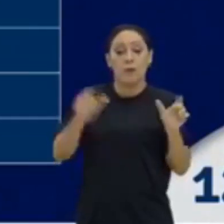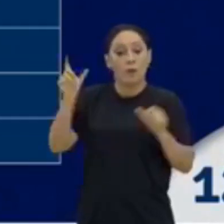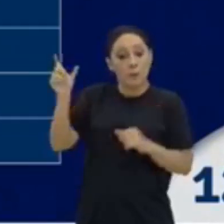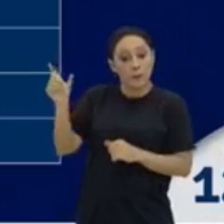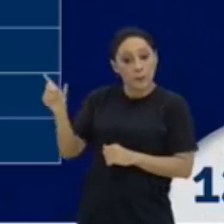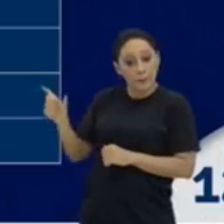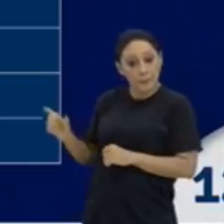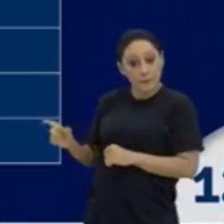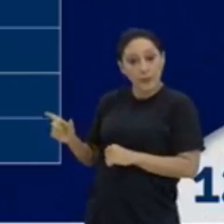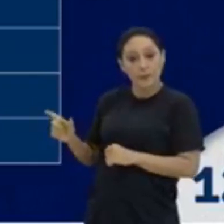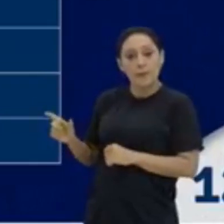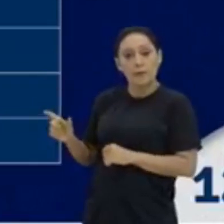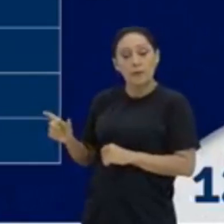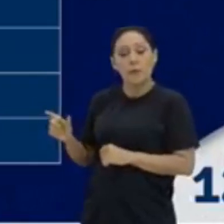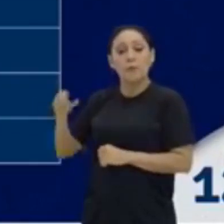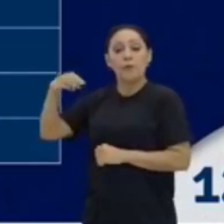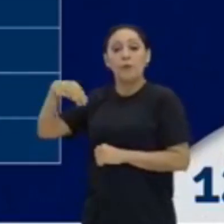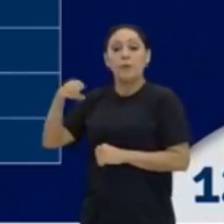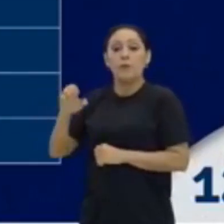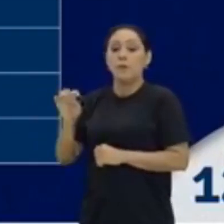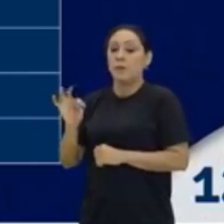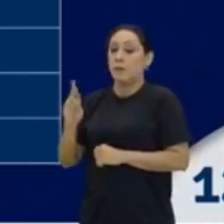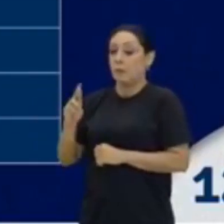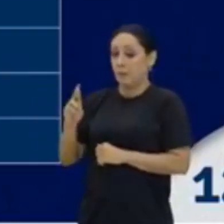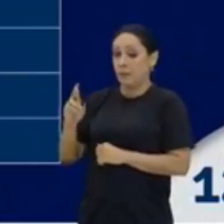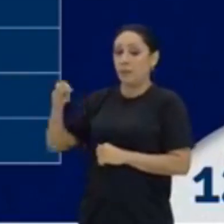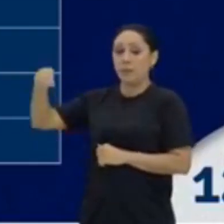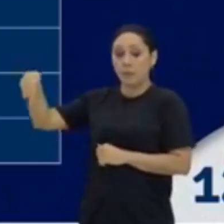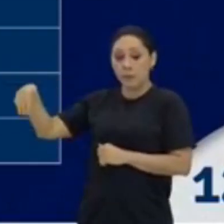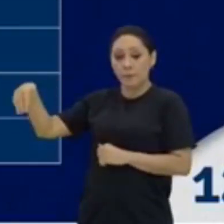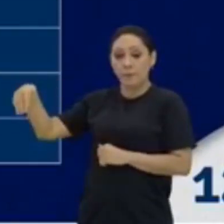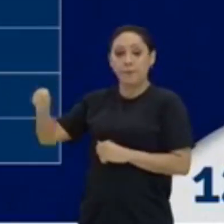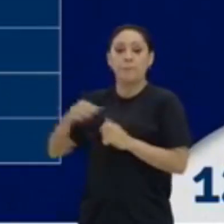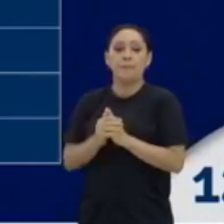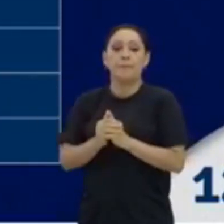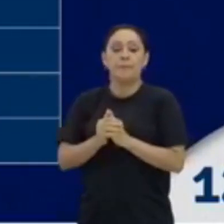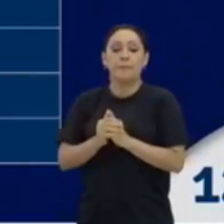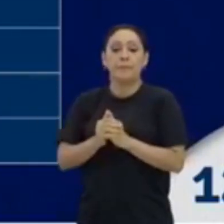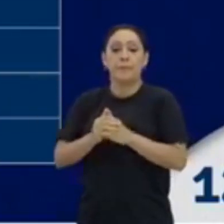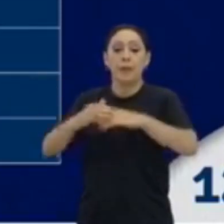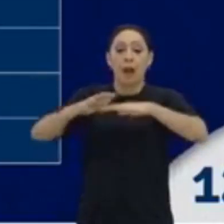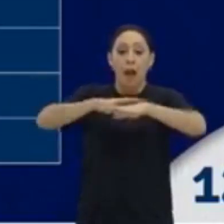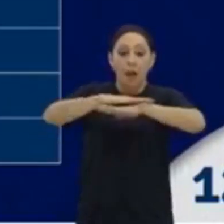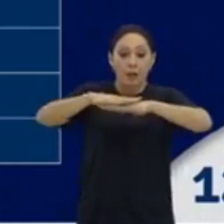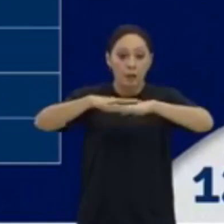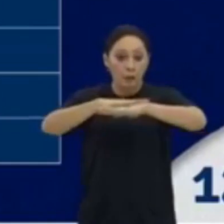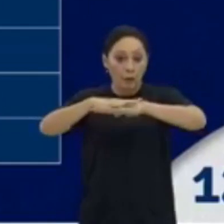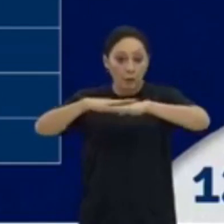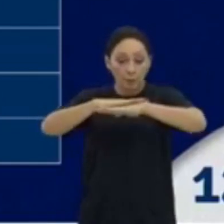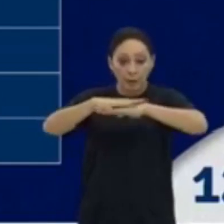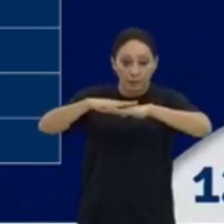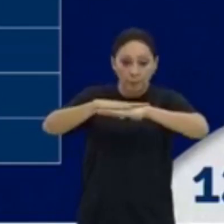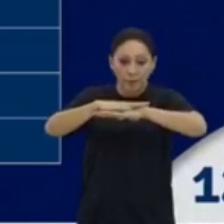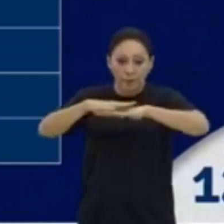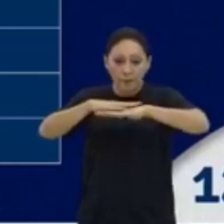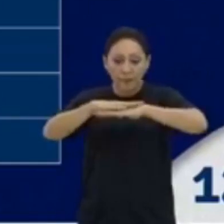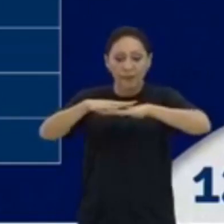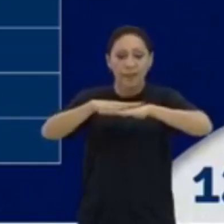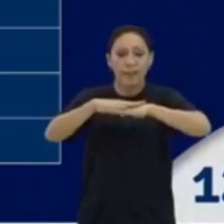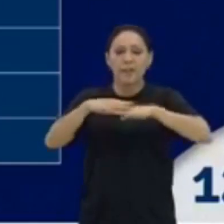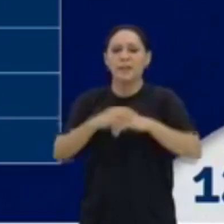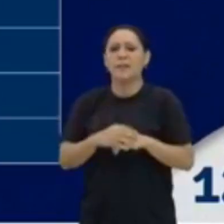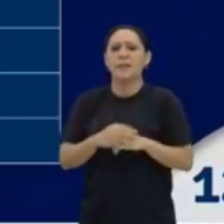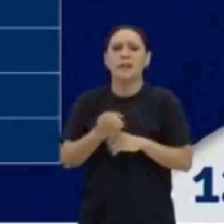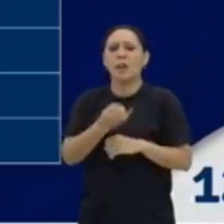medida, metro, que você expressa pelo mzinho. A superfície ou área, Fernando. O aluno agora, nesse exato momento, verifica, gente,